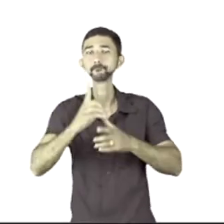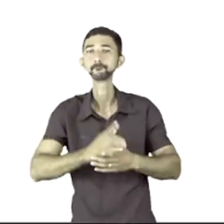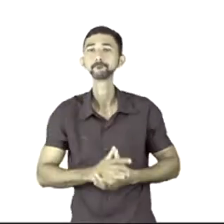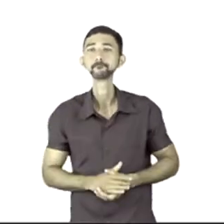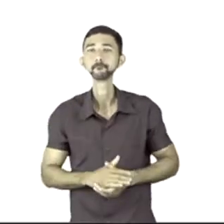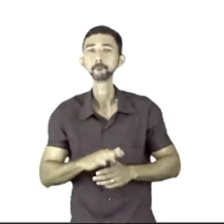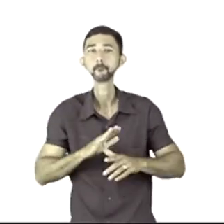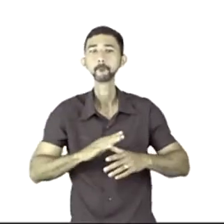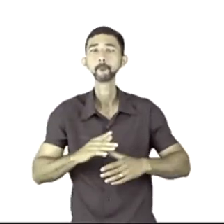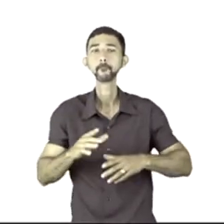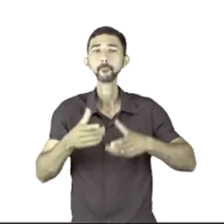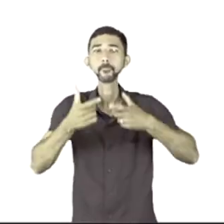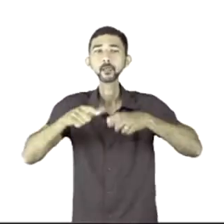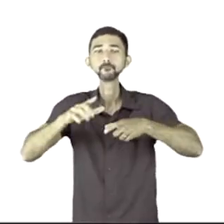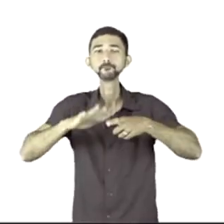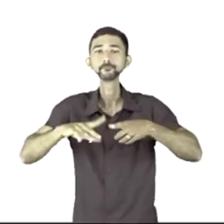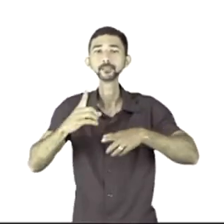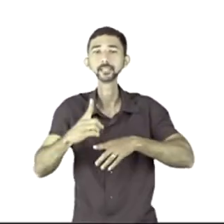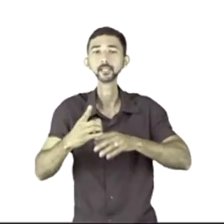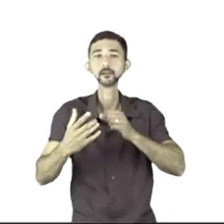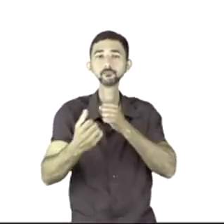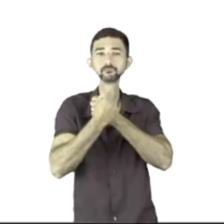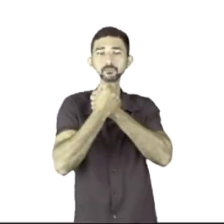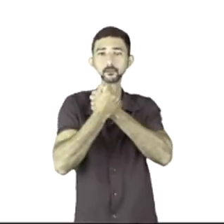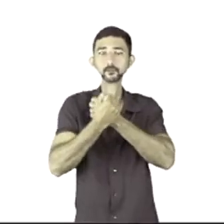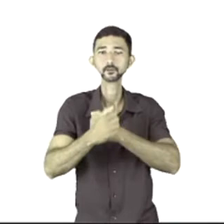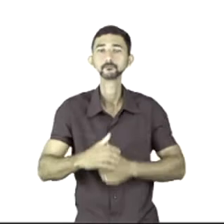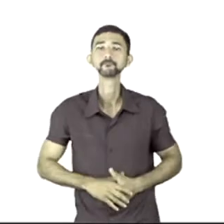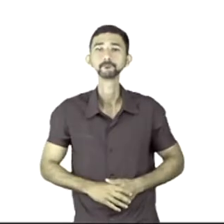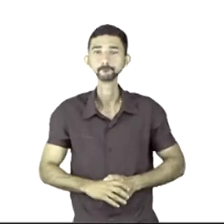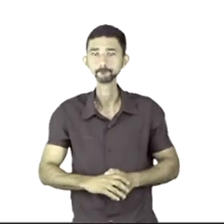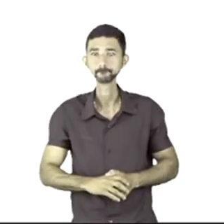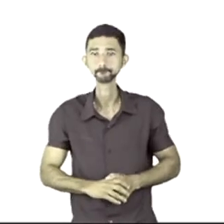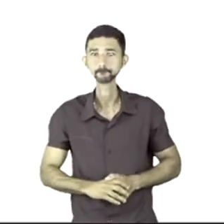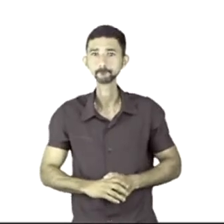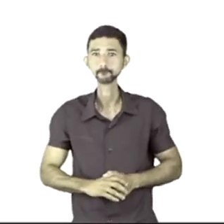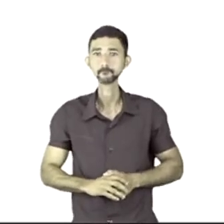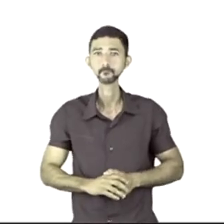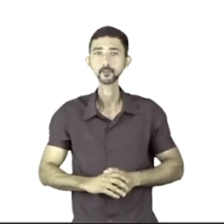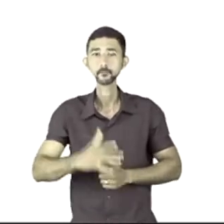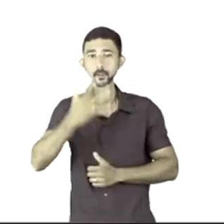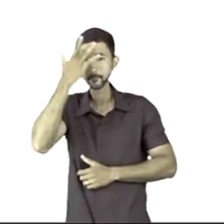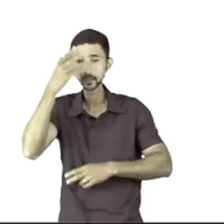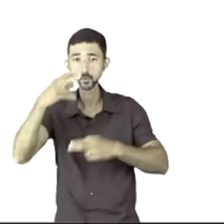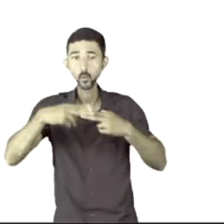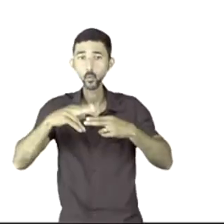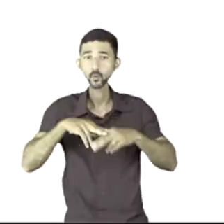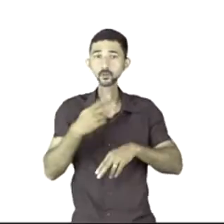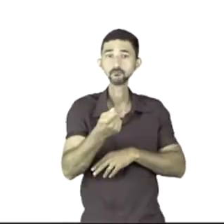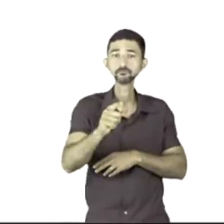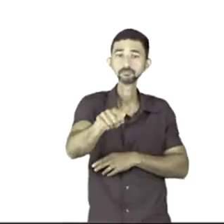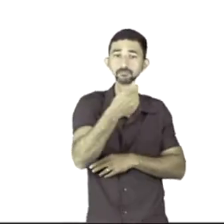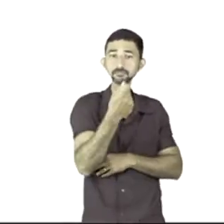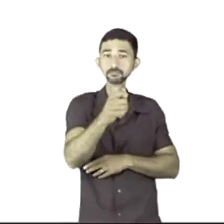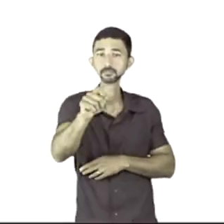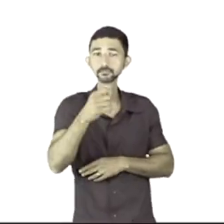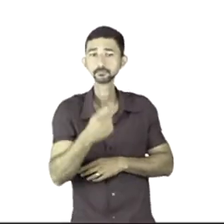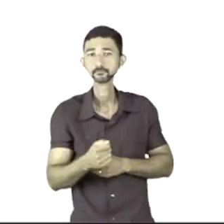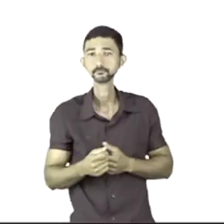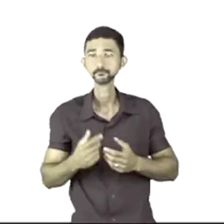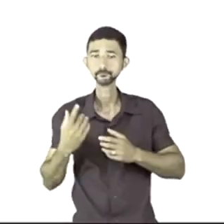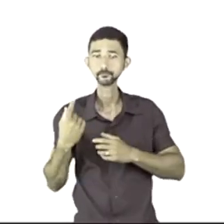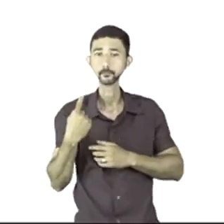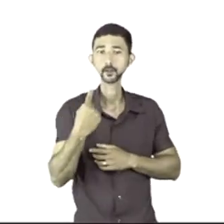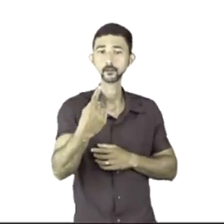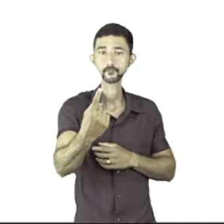de região, né, de defesa. E os atletas utilizam movimentos, tá, sempre